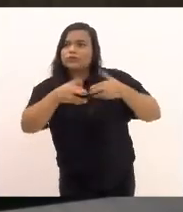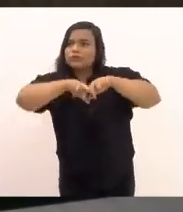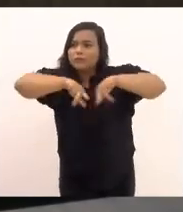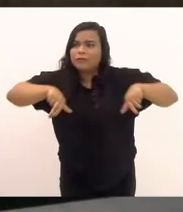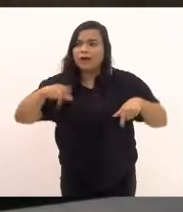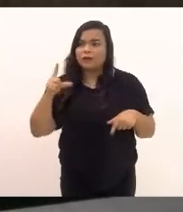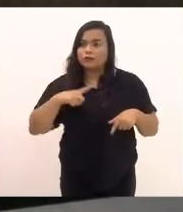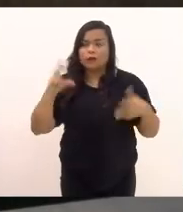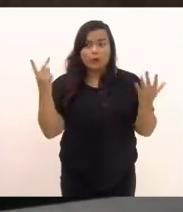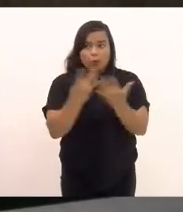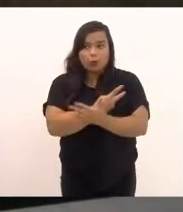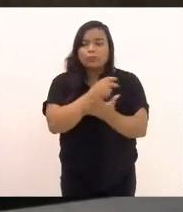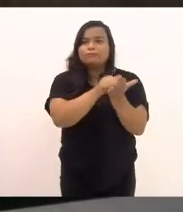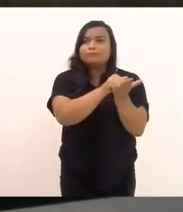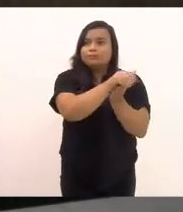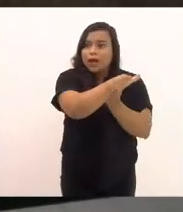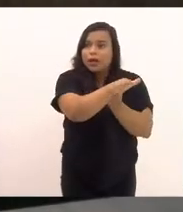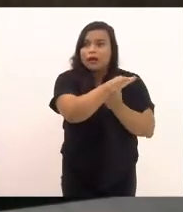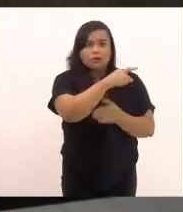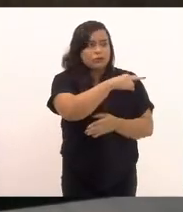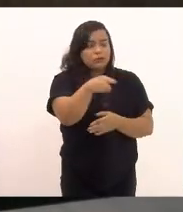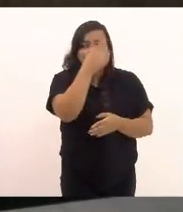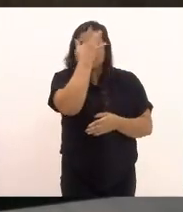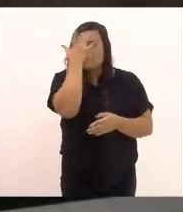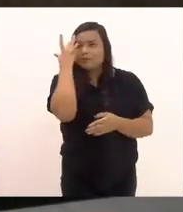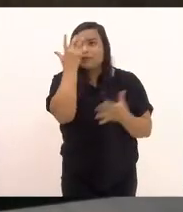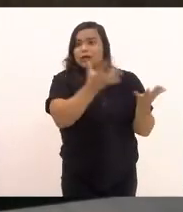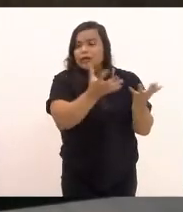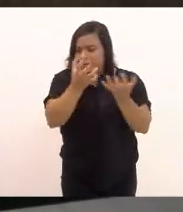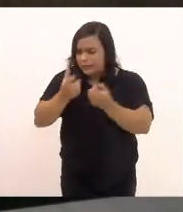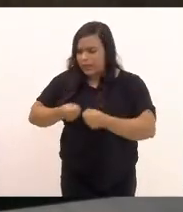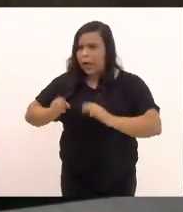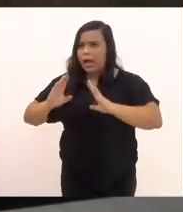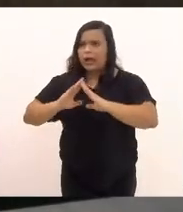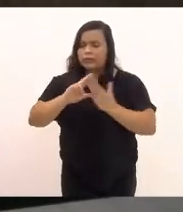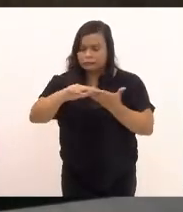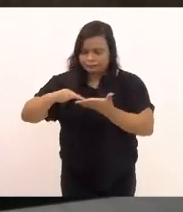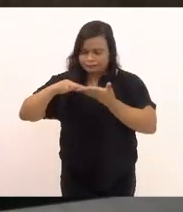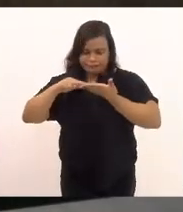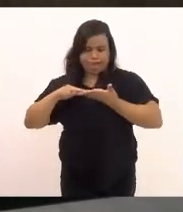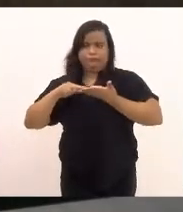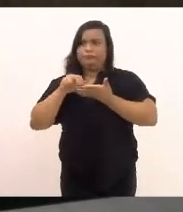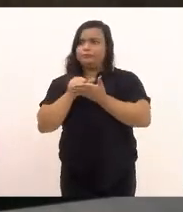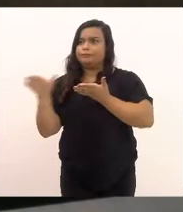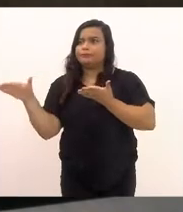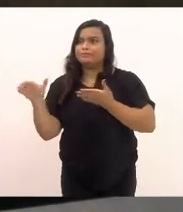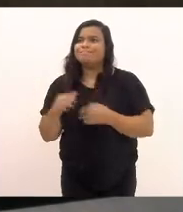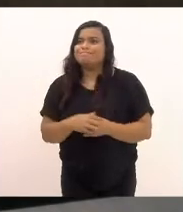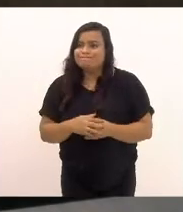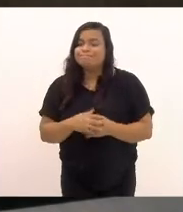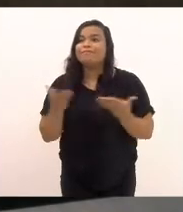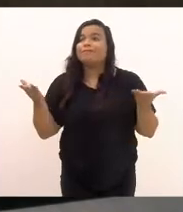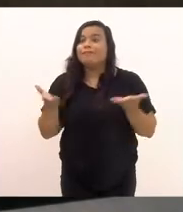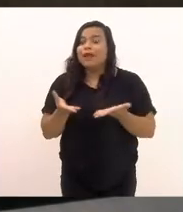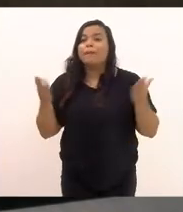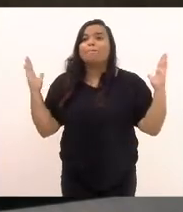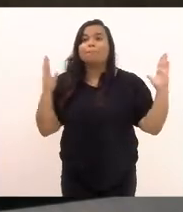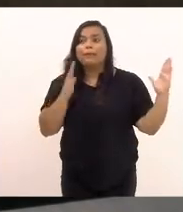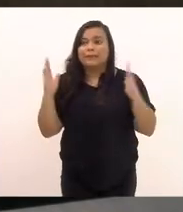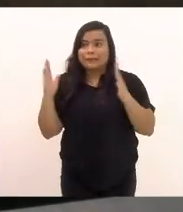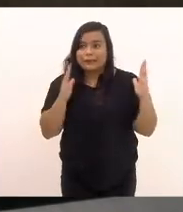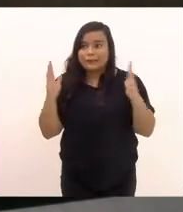à demissão desses trabalhadores e trabalhadoras, porque a gente está entrando num recesso de carnaval, não vai ter